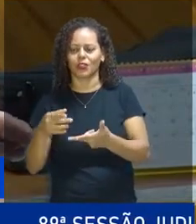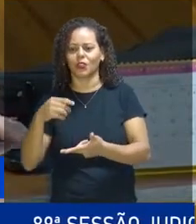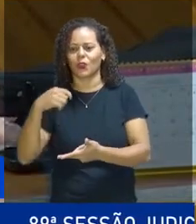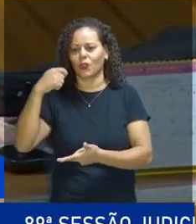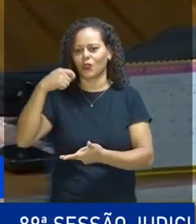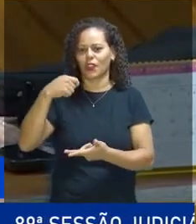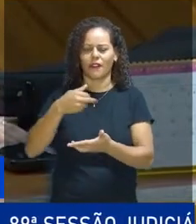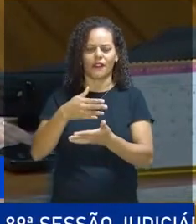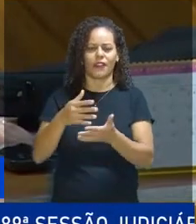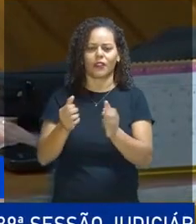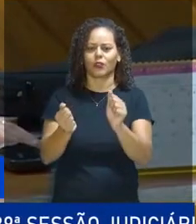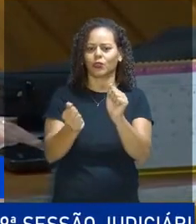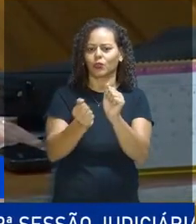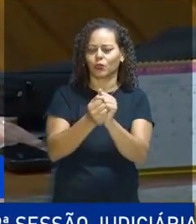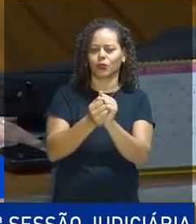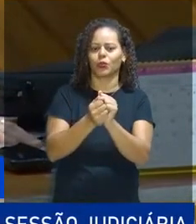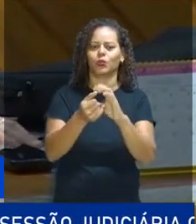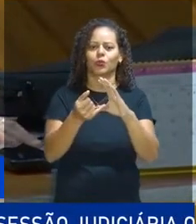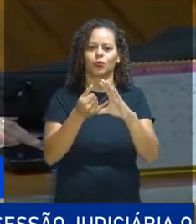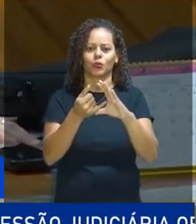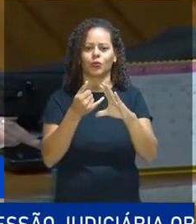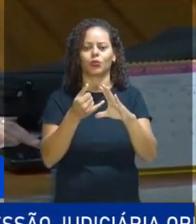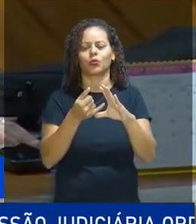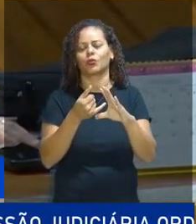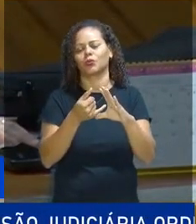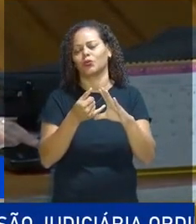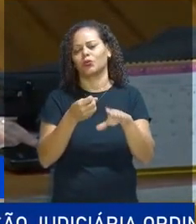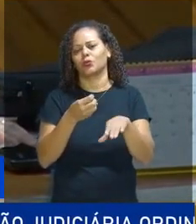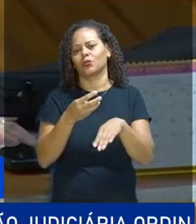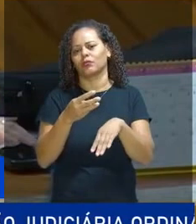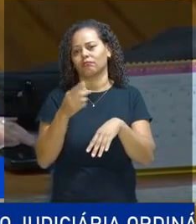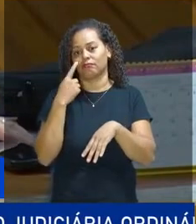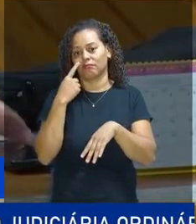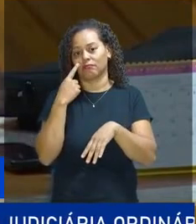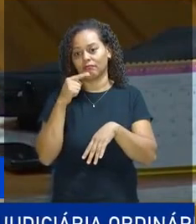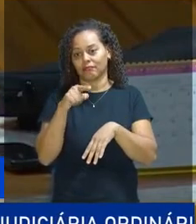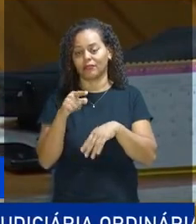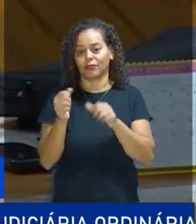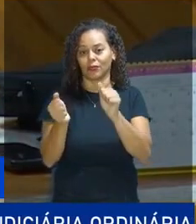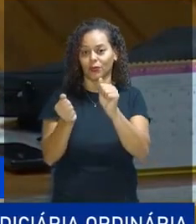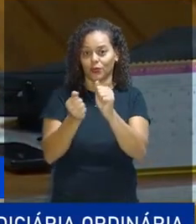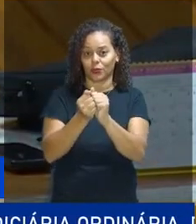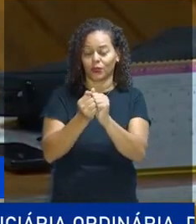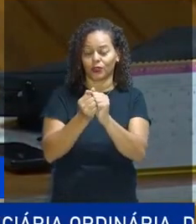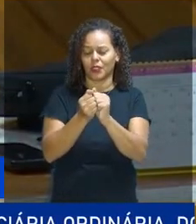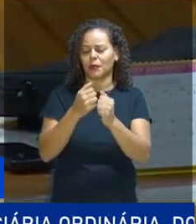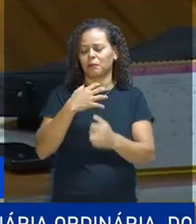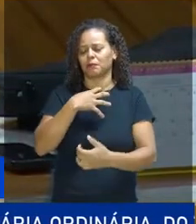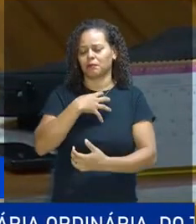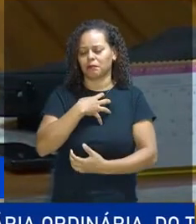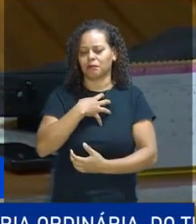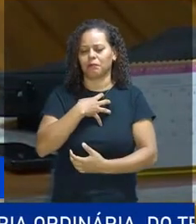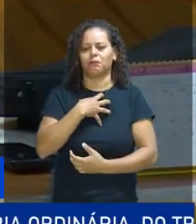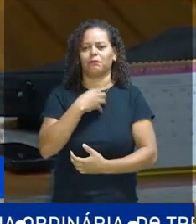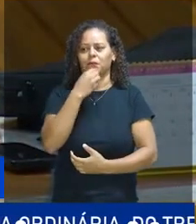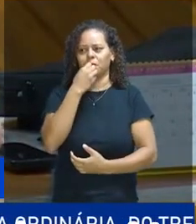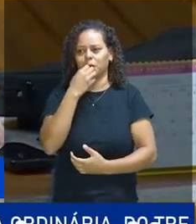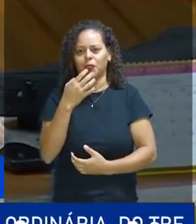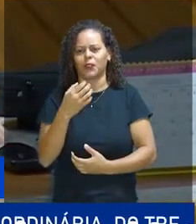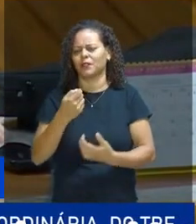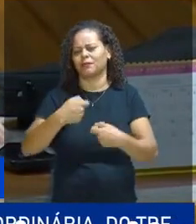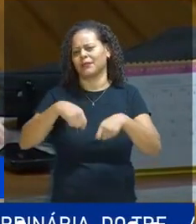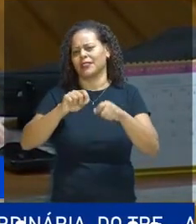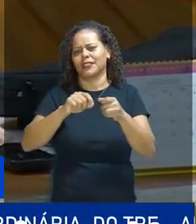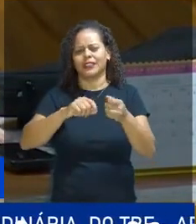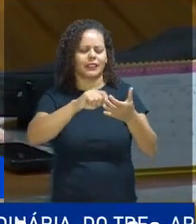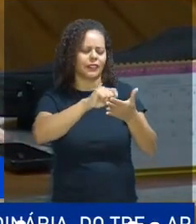foco no juiz de direito, Paulo Madeira, de pele clara, cabelos grisalhos, com a barba parcialmente grisalha, os óculos com armação